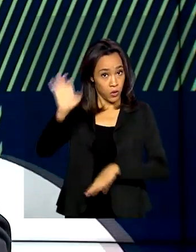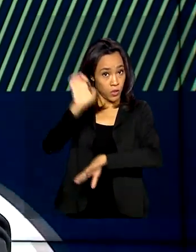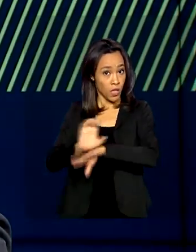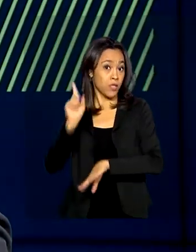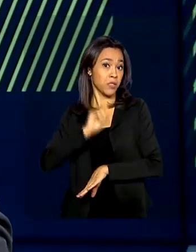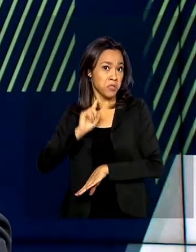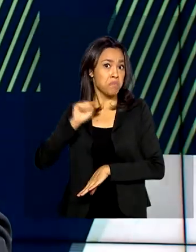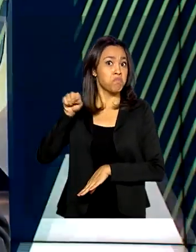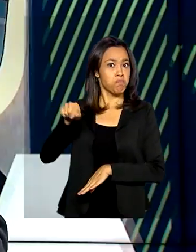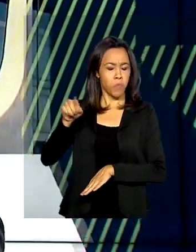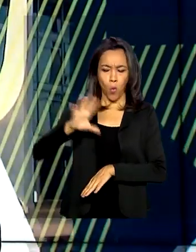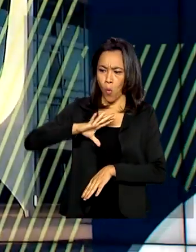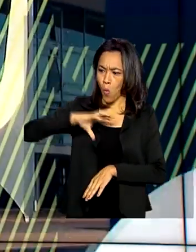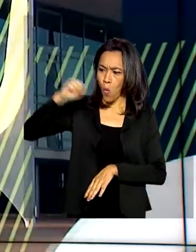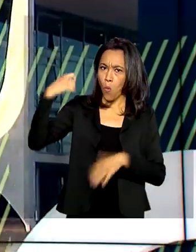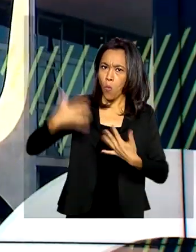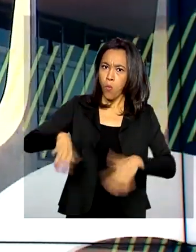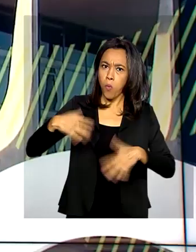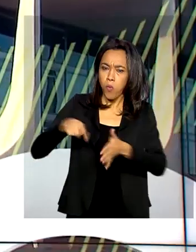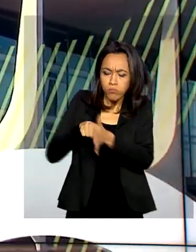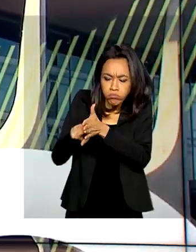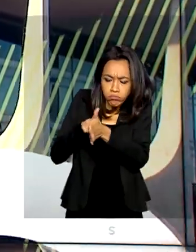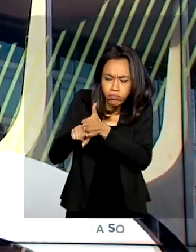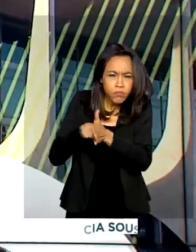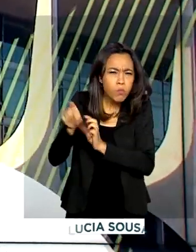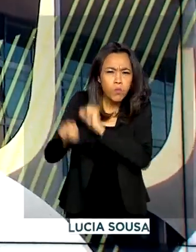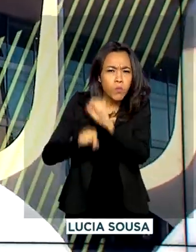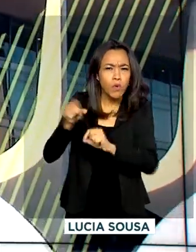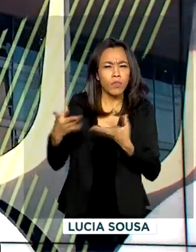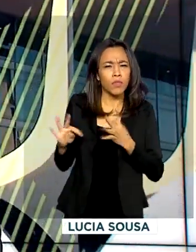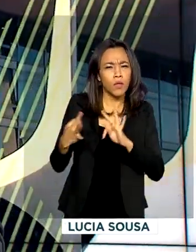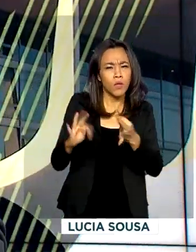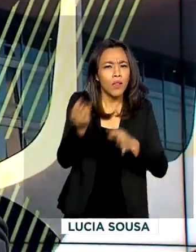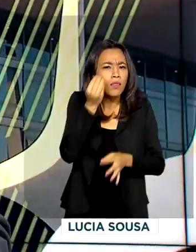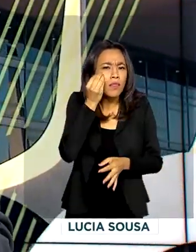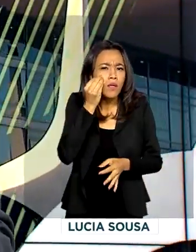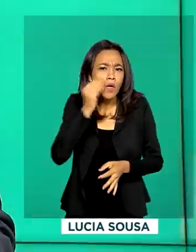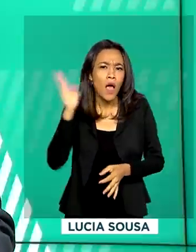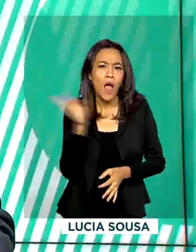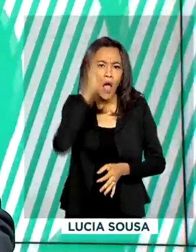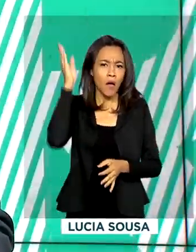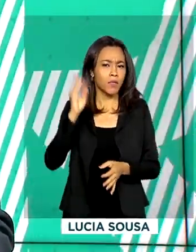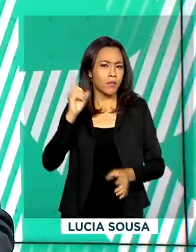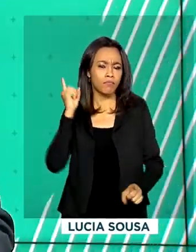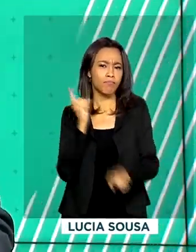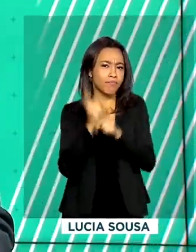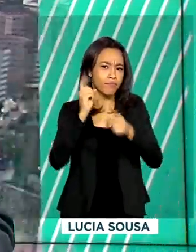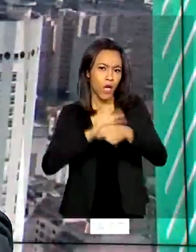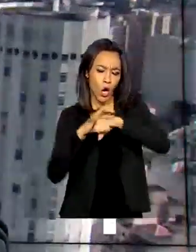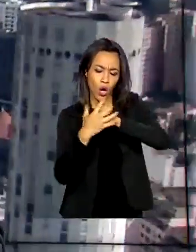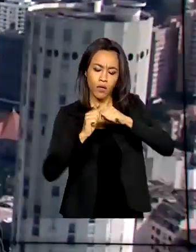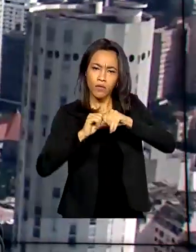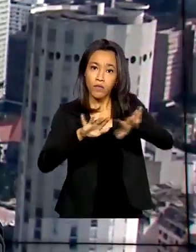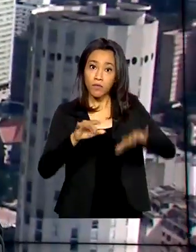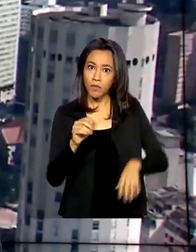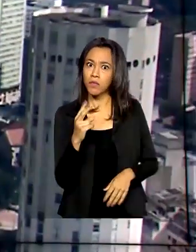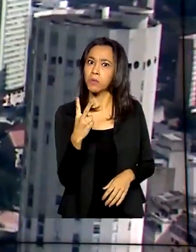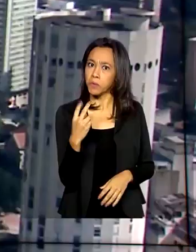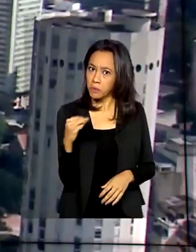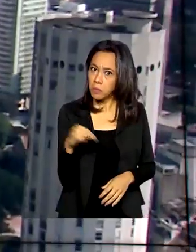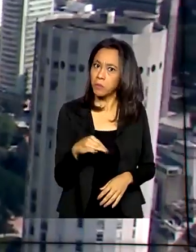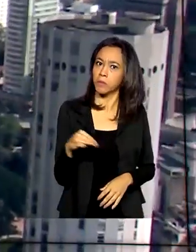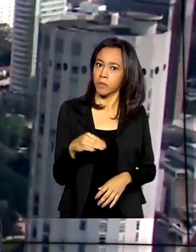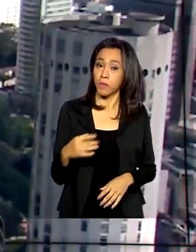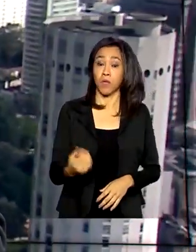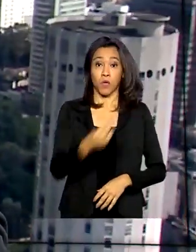desenvolve em tempo recorde uma tecnologia para testagem rápida de casos de coronavírus em até dois minutos. O